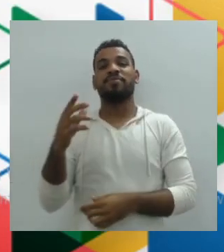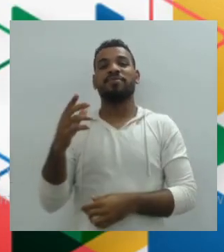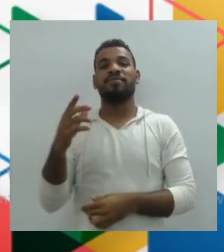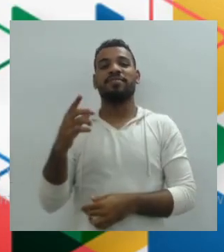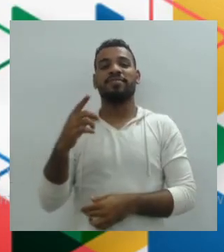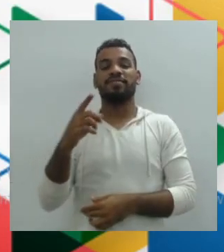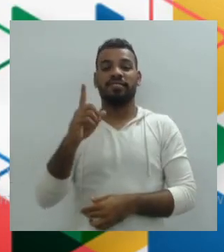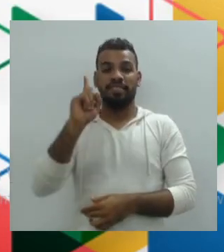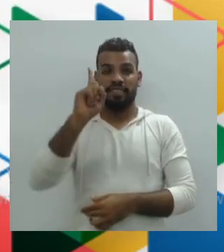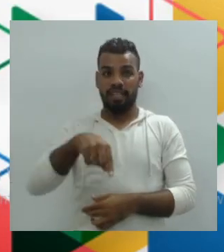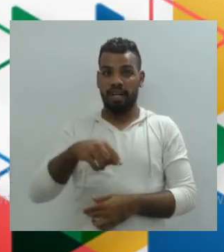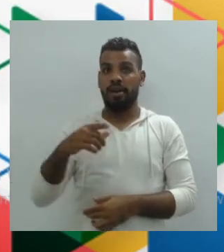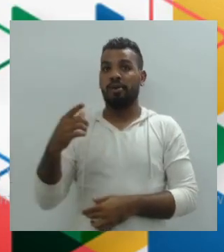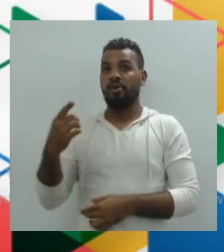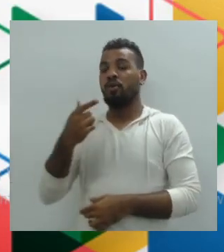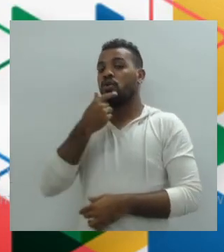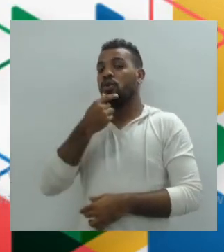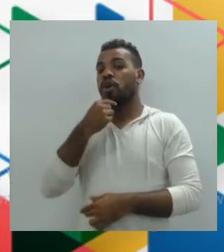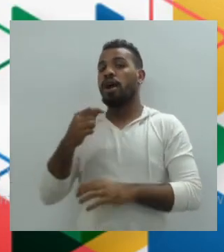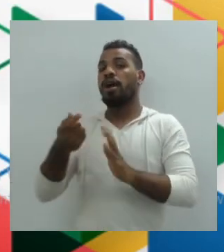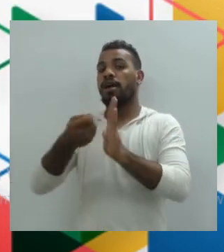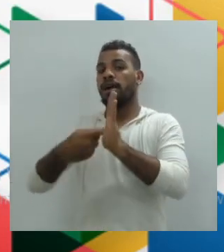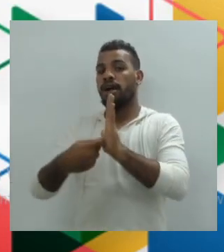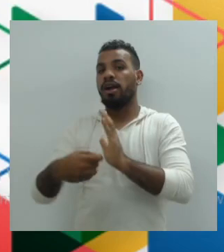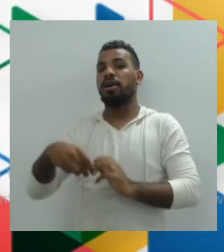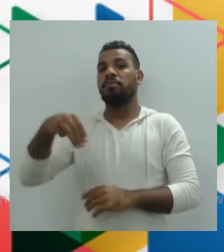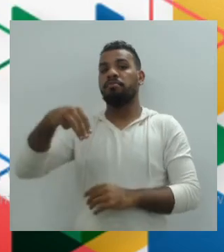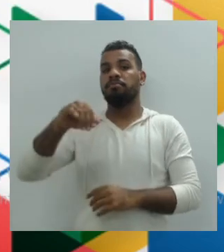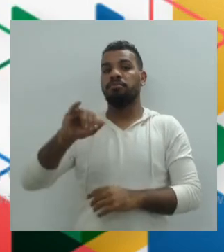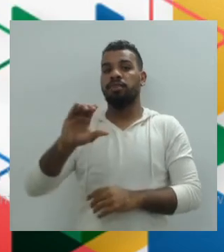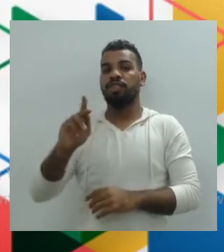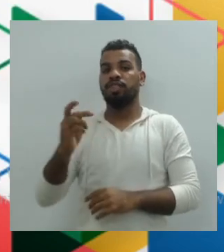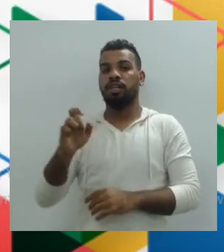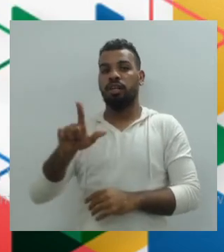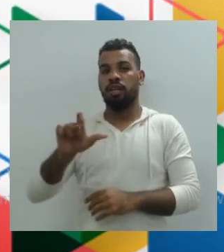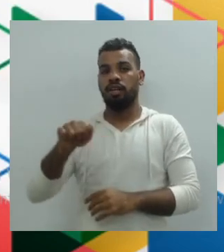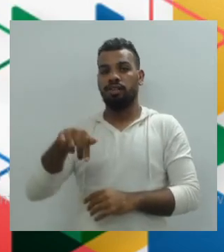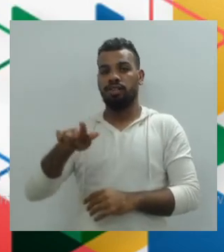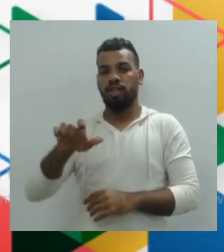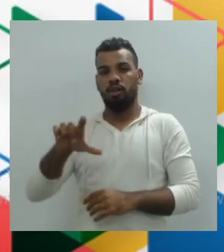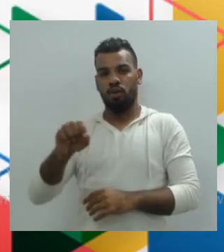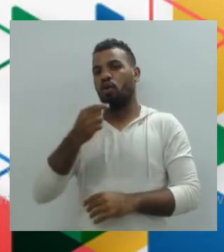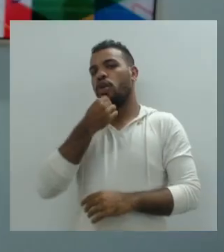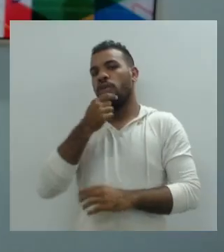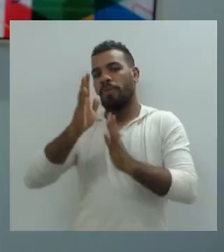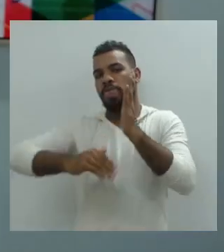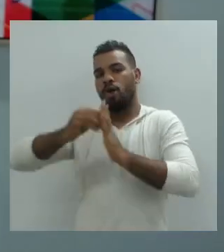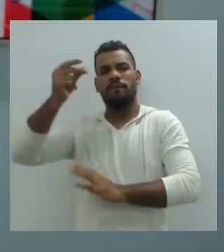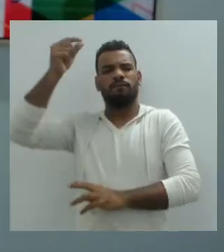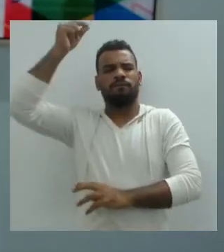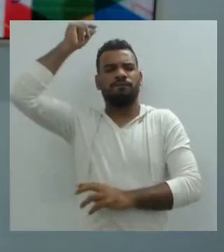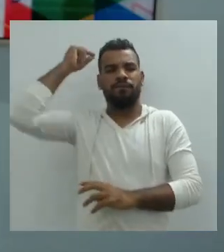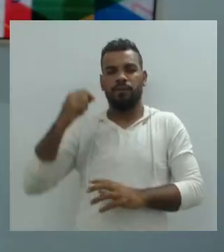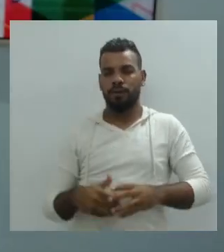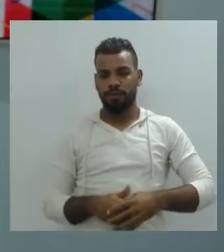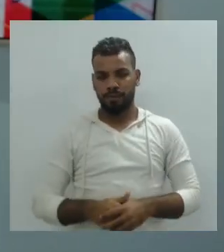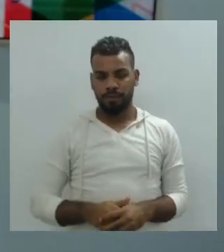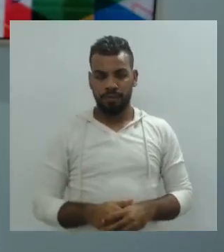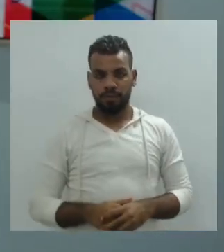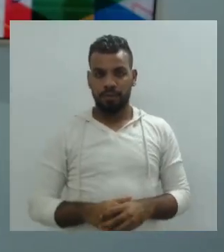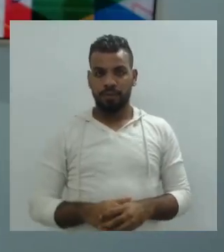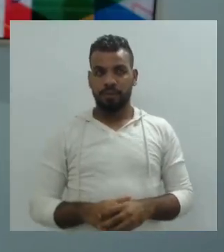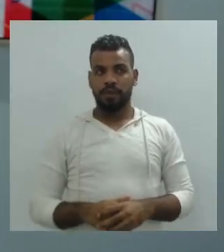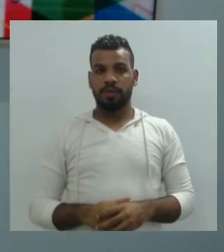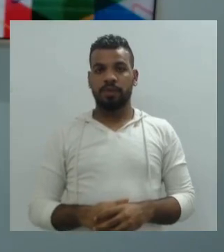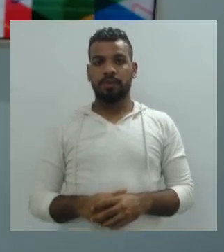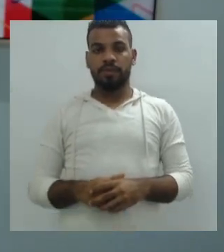do renascentista Miguel Ângelo Buonarroti. Bacana? Robertão, traz aqui para mim. Essa imagem